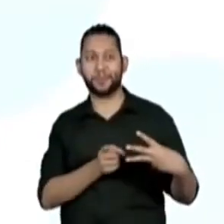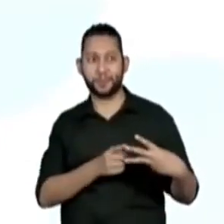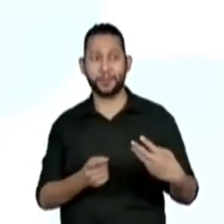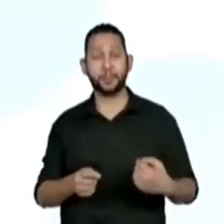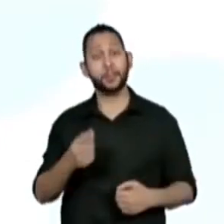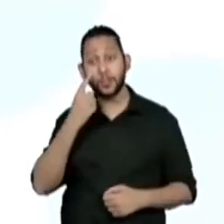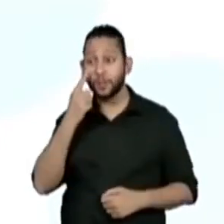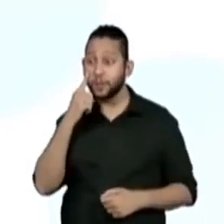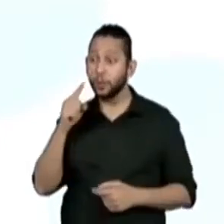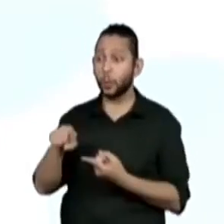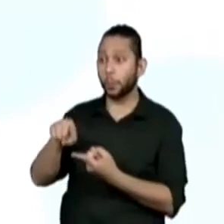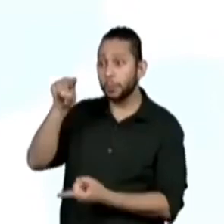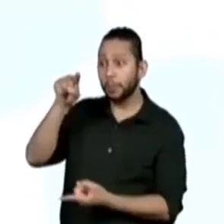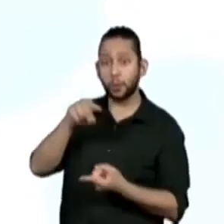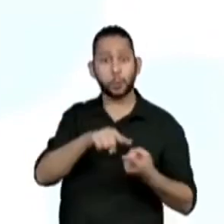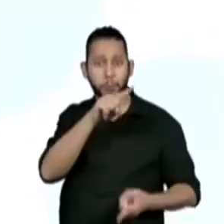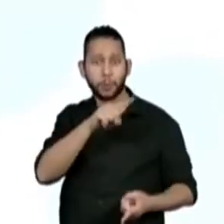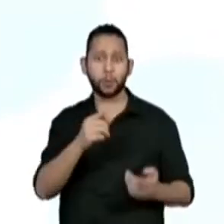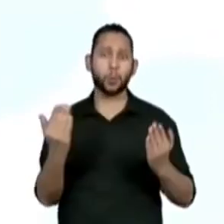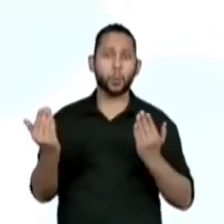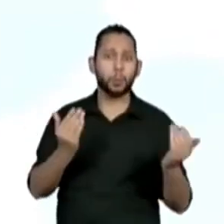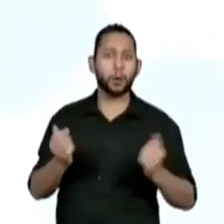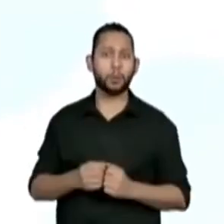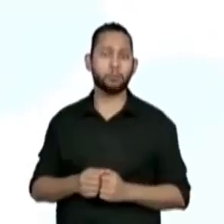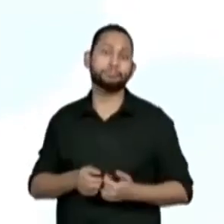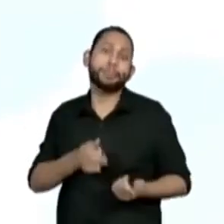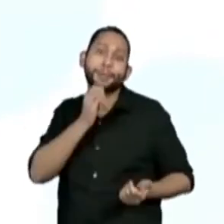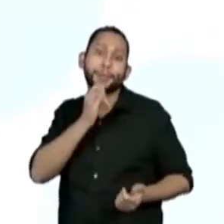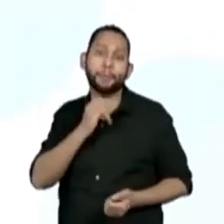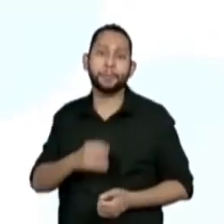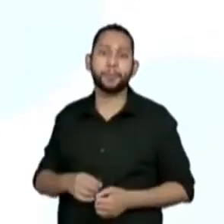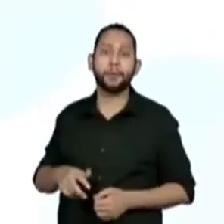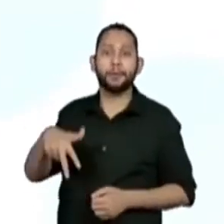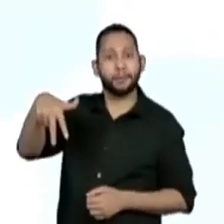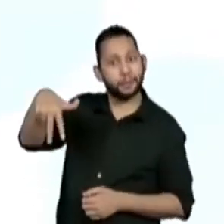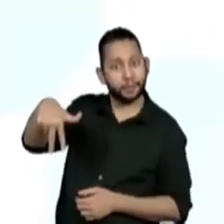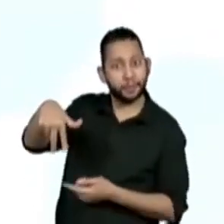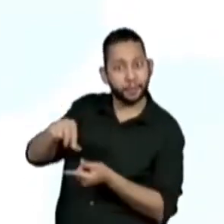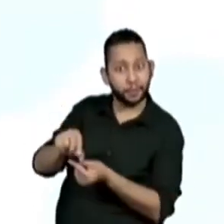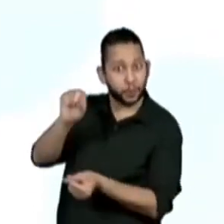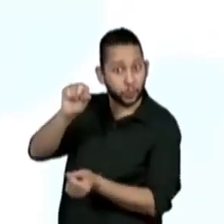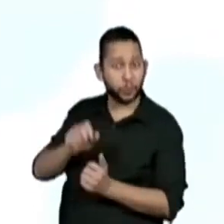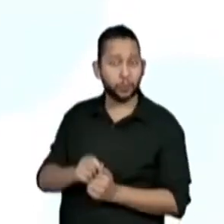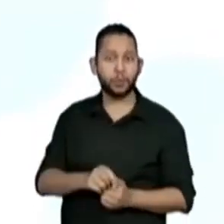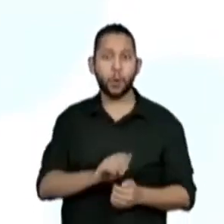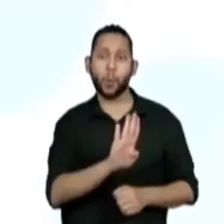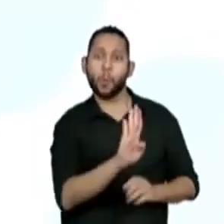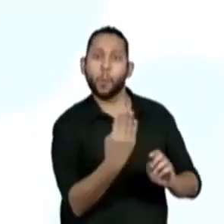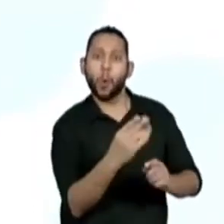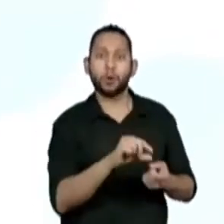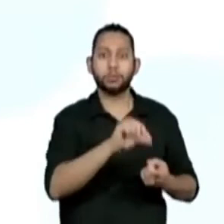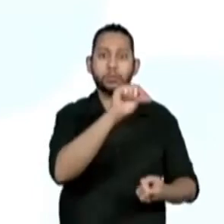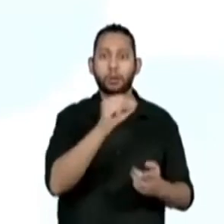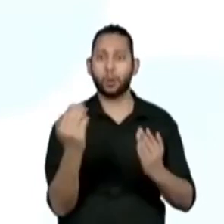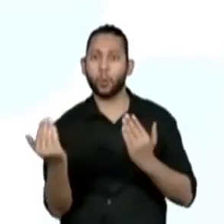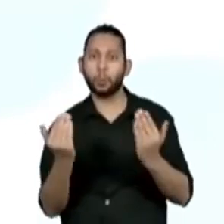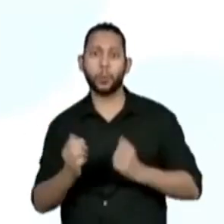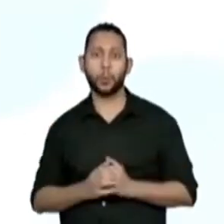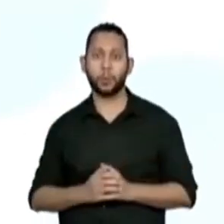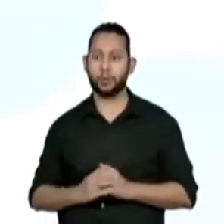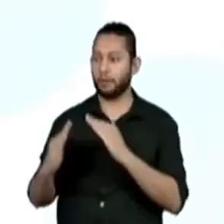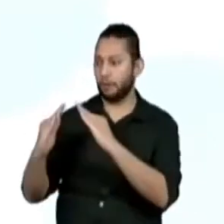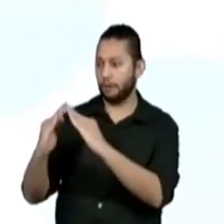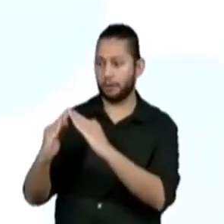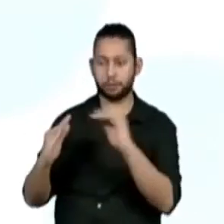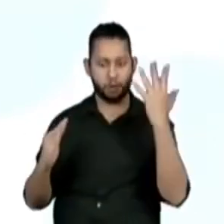e a comparação de comprimentos. Então, nós comparamos uma pessoa com uma porta com uma casa com uma árvore,